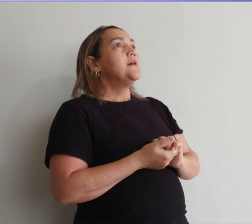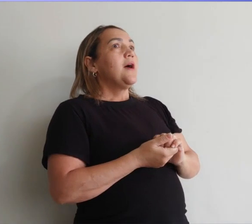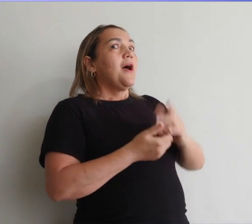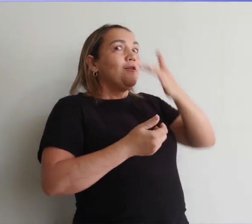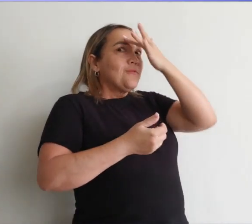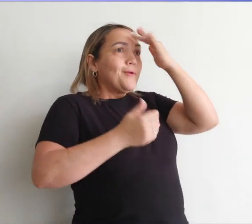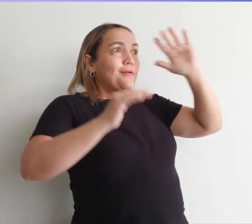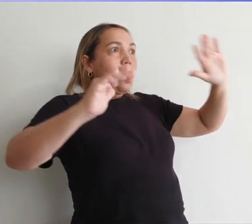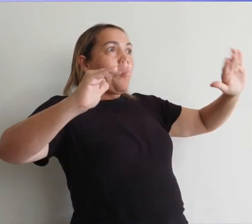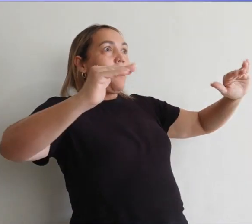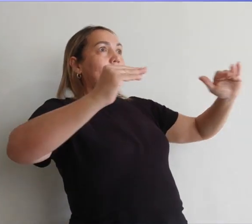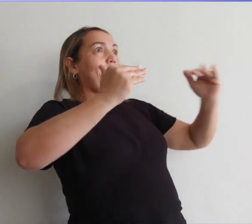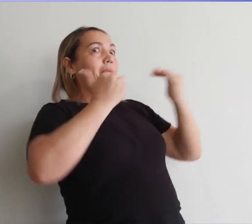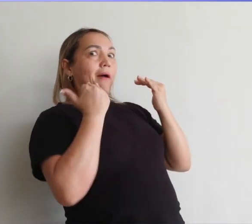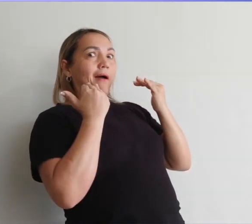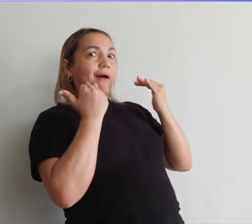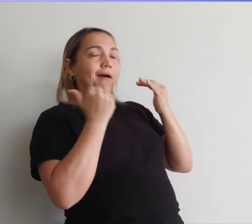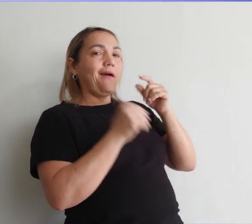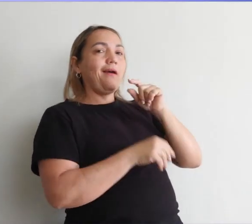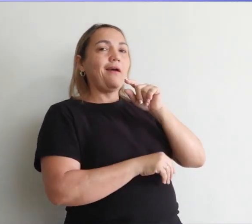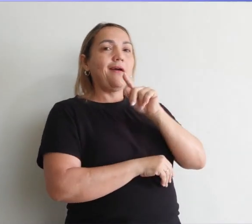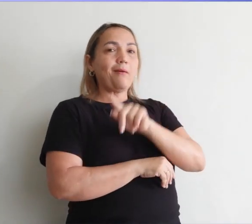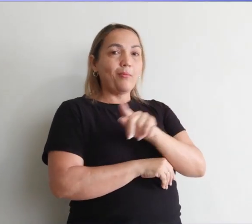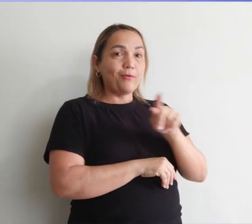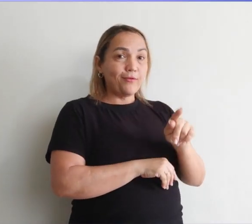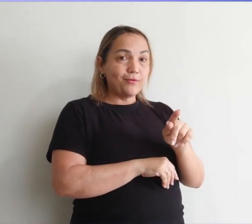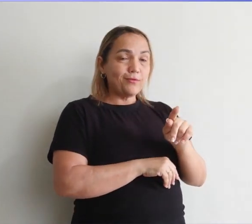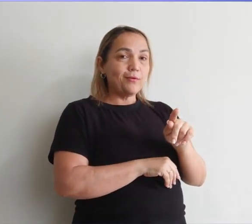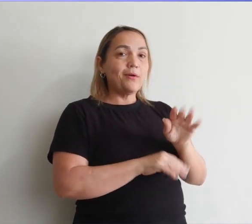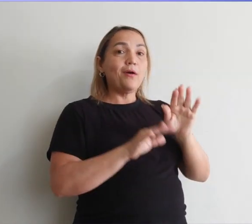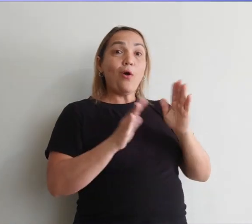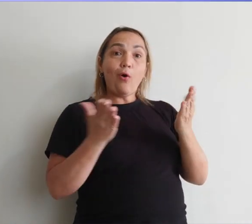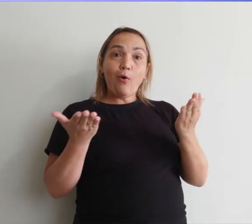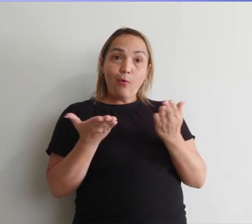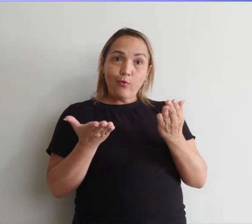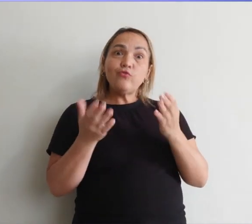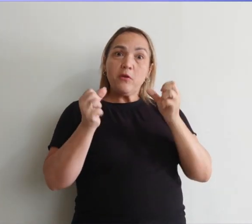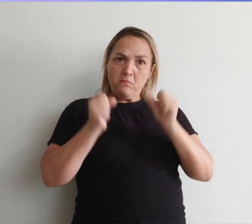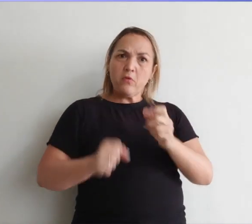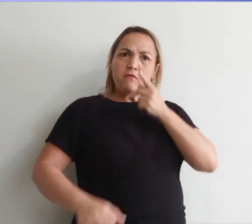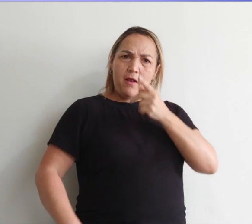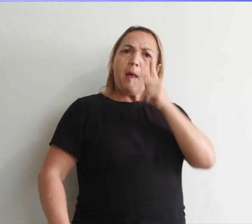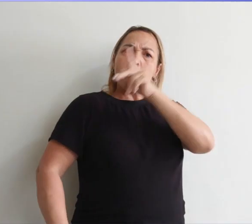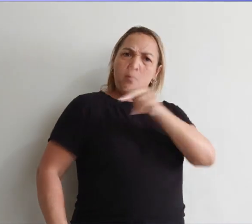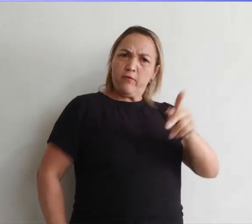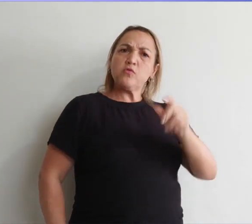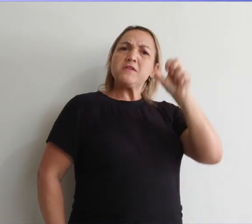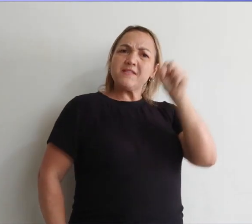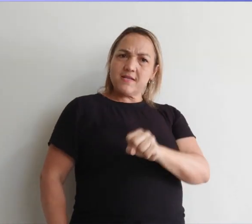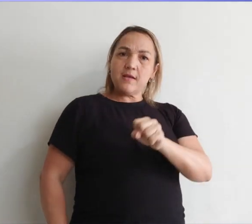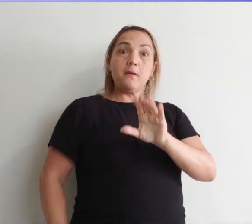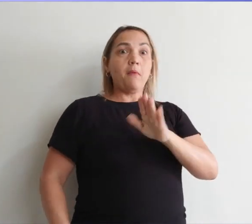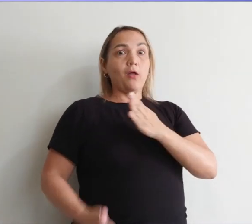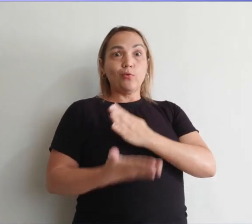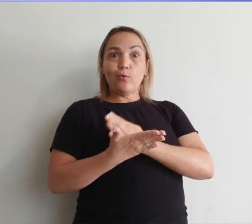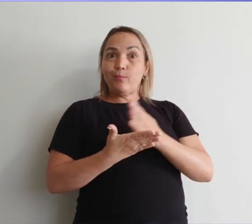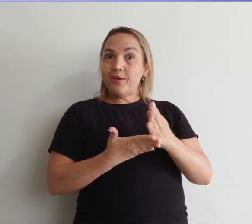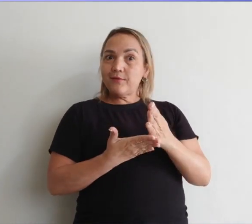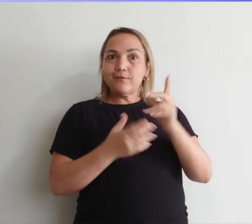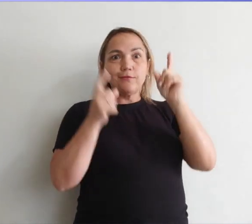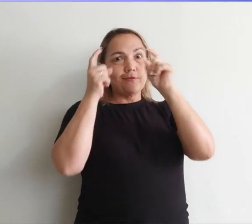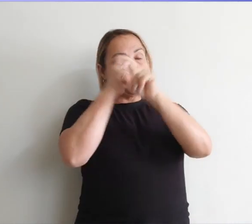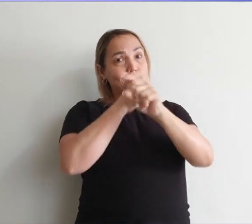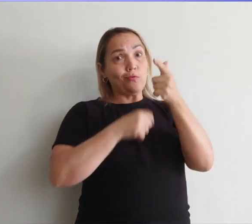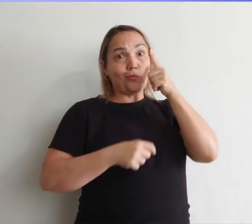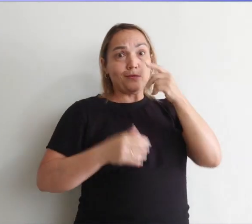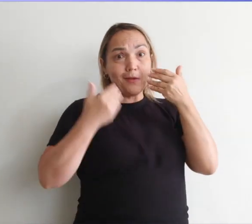Enfrentar o público. Eu sou professor. E hoje posso dizer, sou professor. Então, o começo foi esse. Eu não conseguia